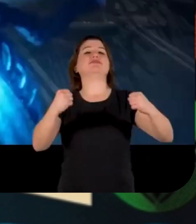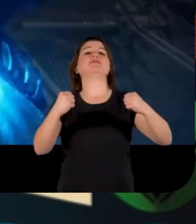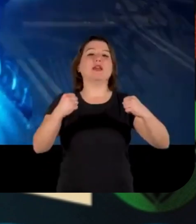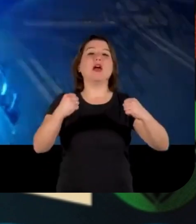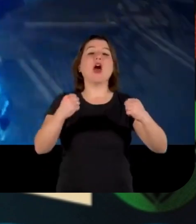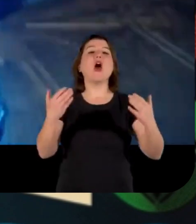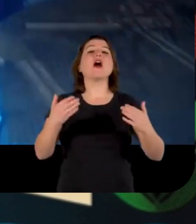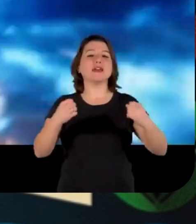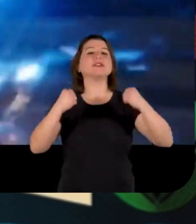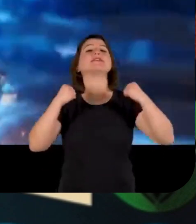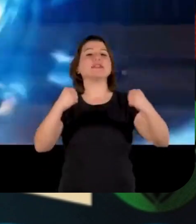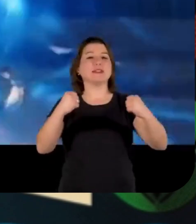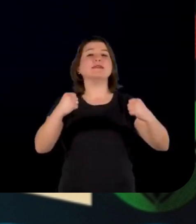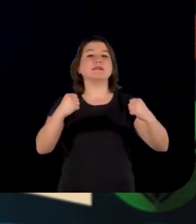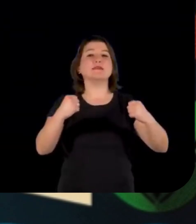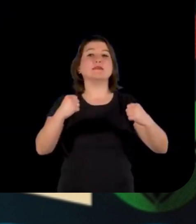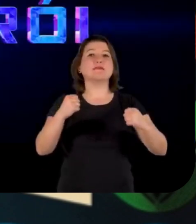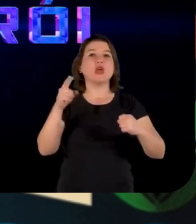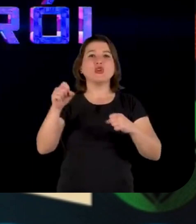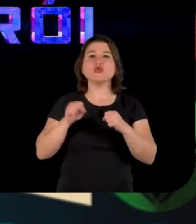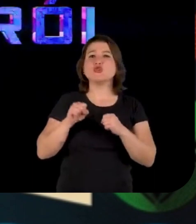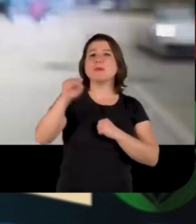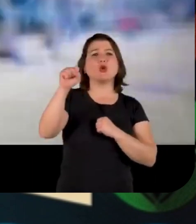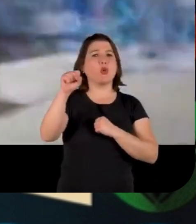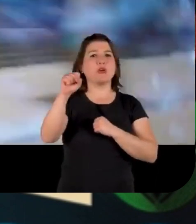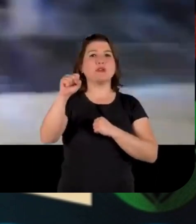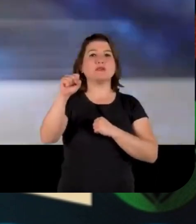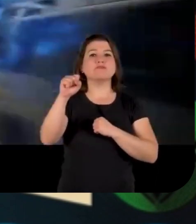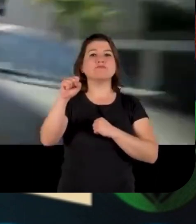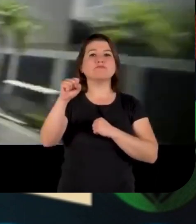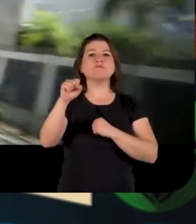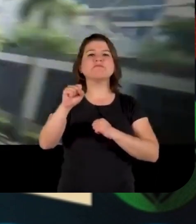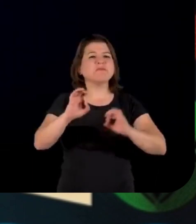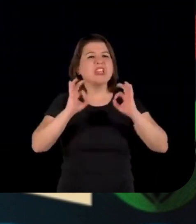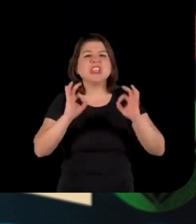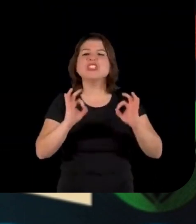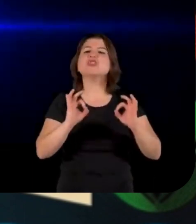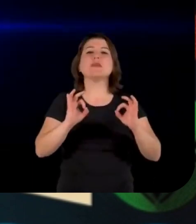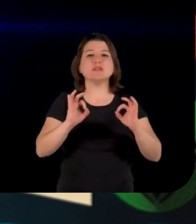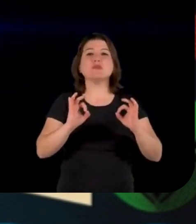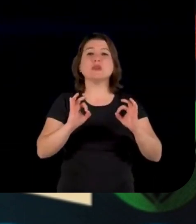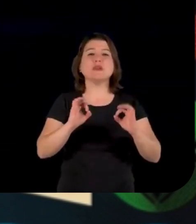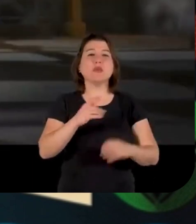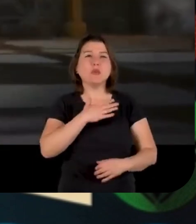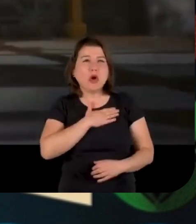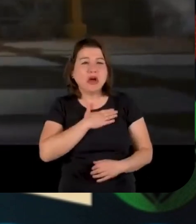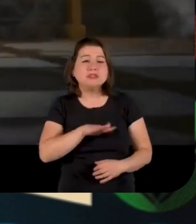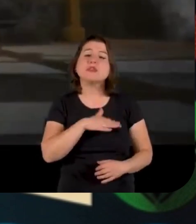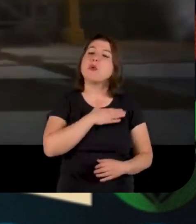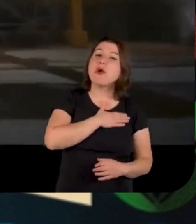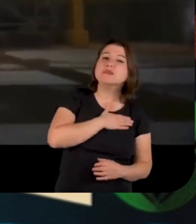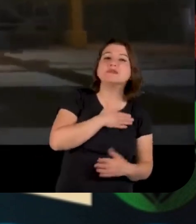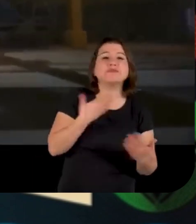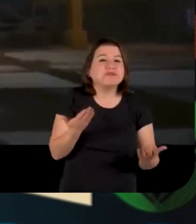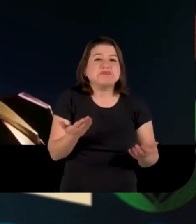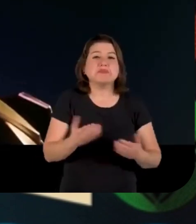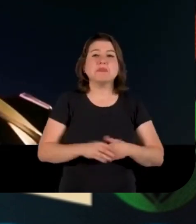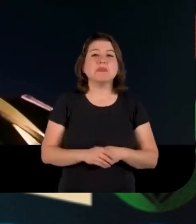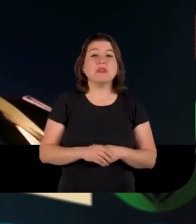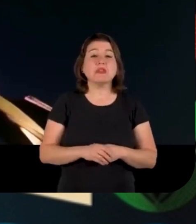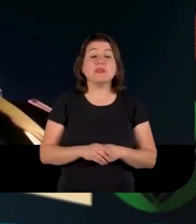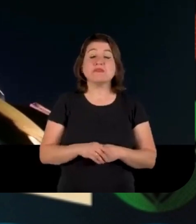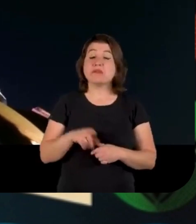mas... Então, dessa forma, é um rapaz também jovem que ganha os poderes. Então, tem essa